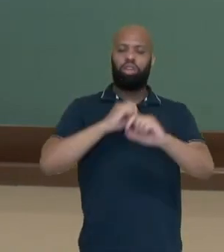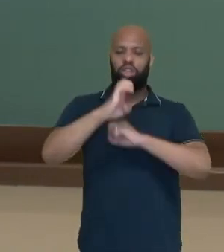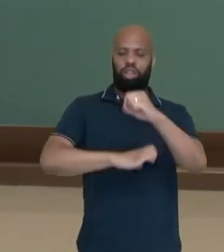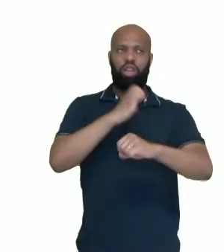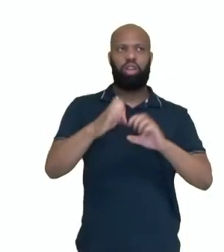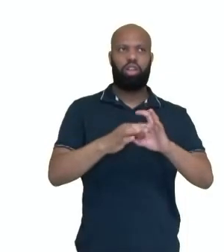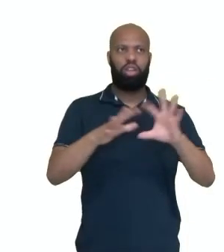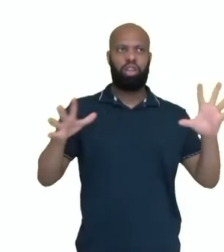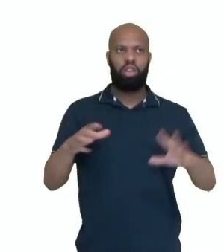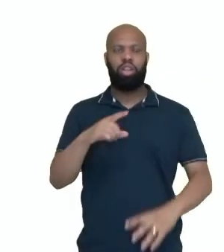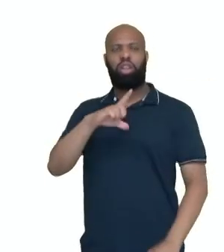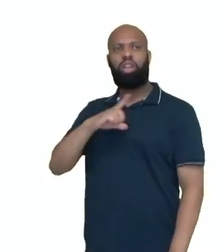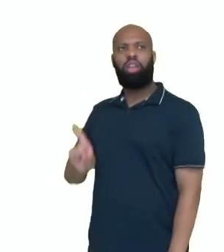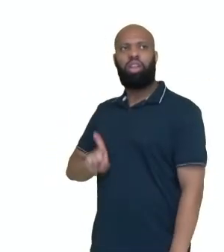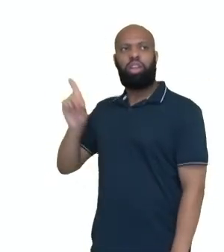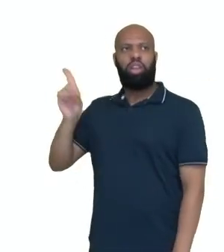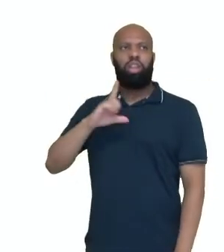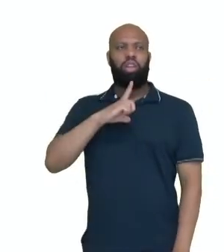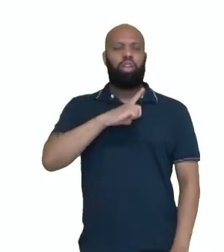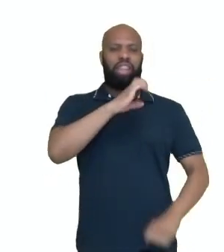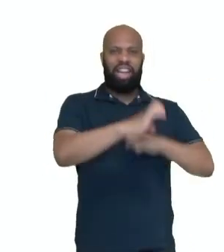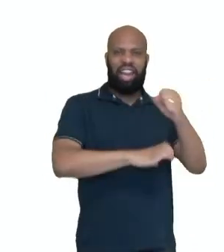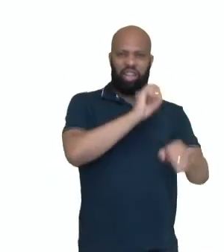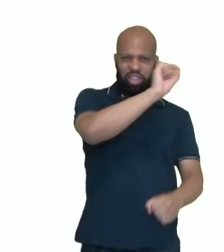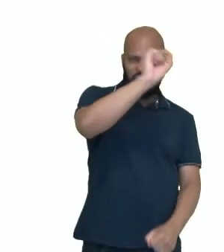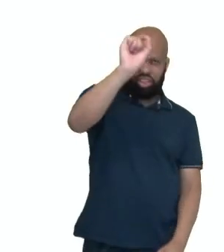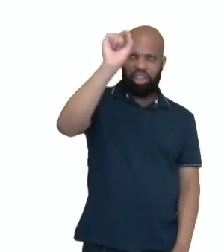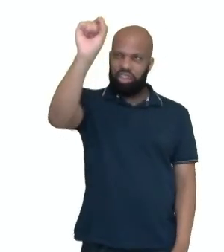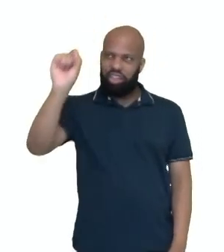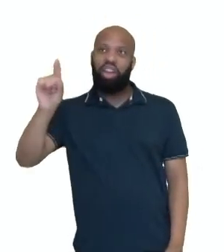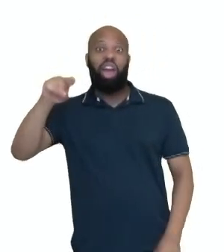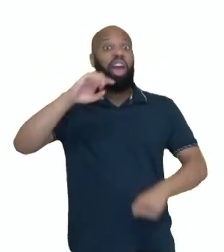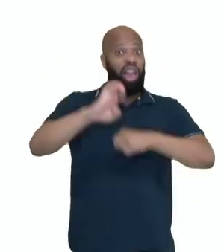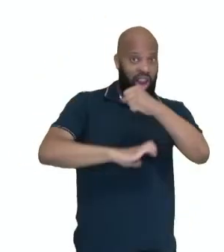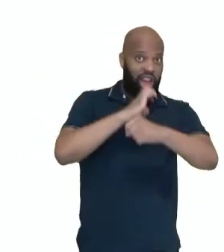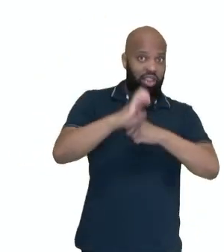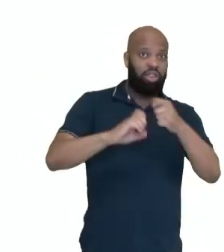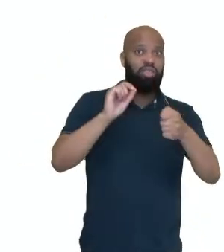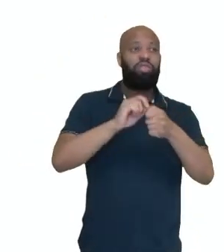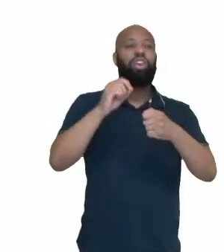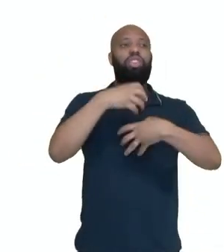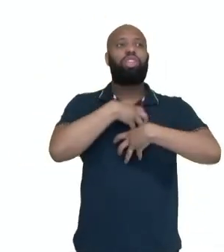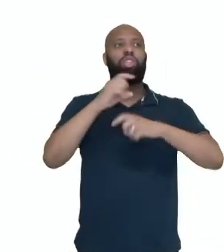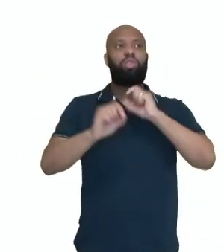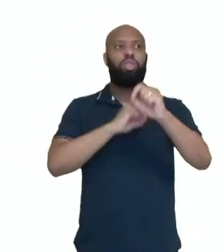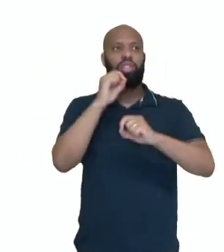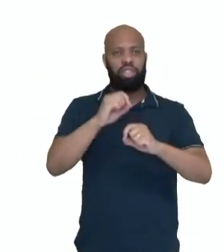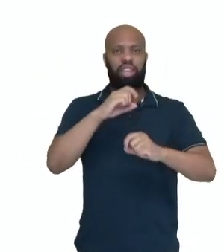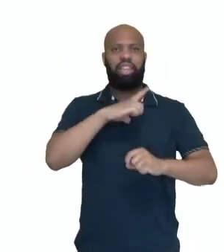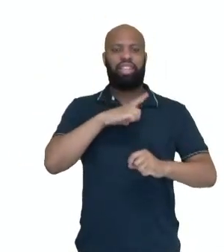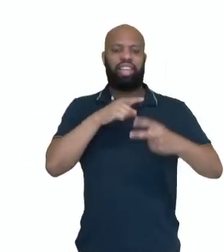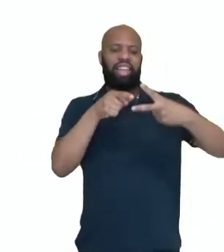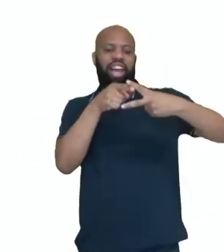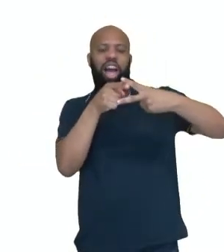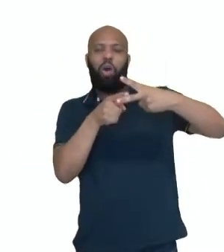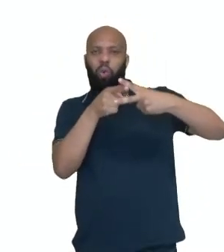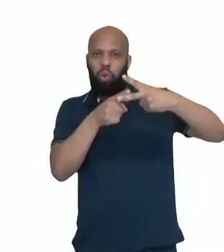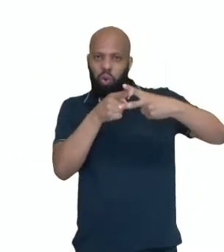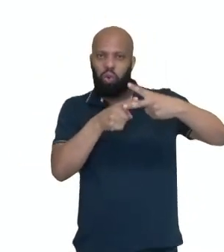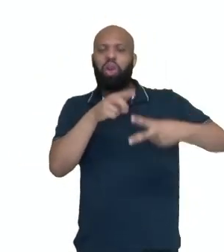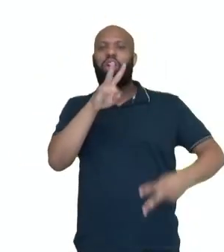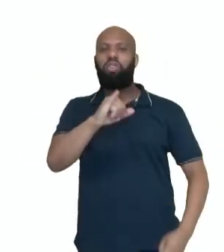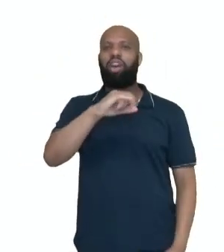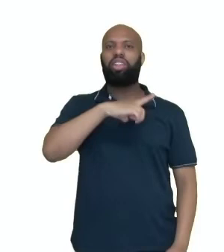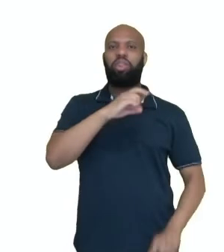livres. E esses elétrons livres aqui fazem com que o que poderia ser linear acabe ficando angular, para que tenha um